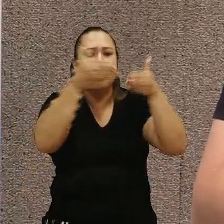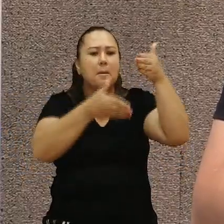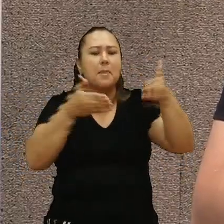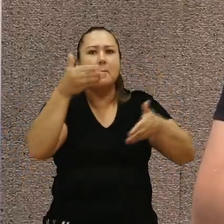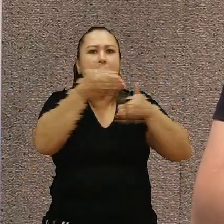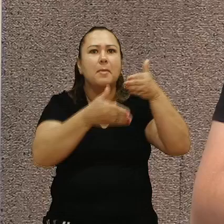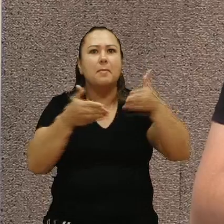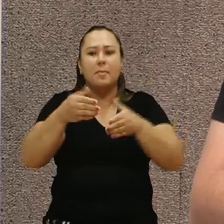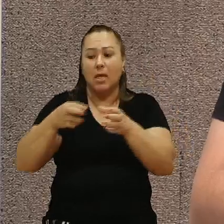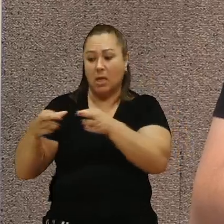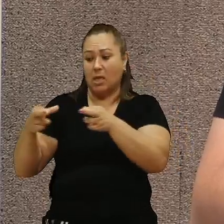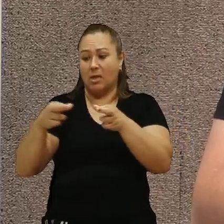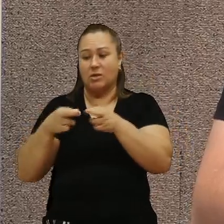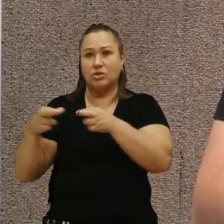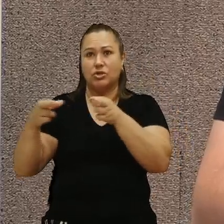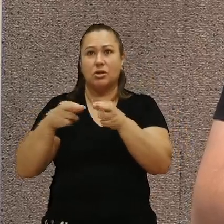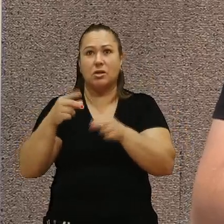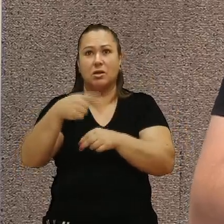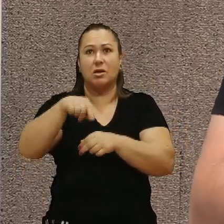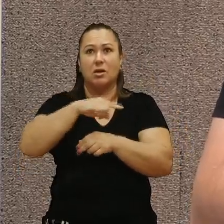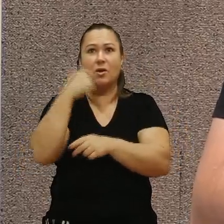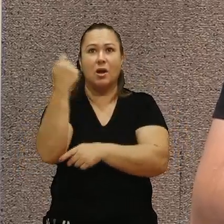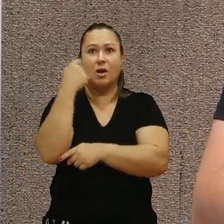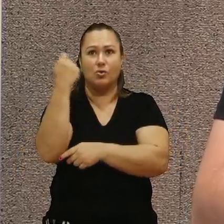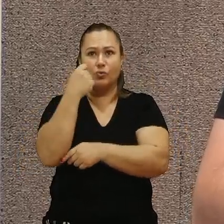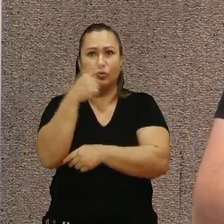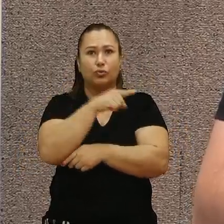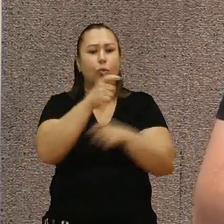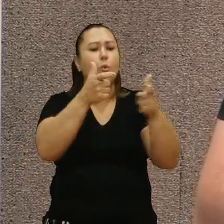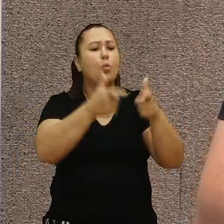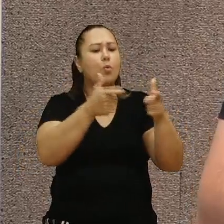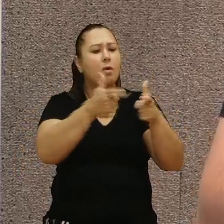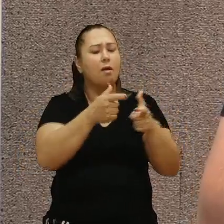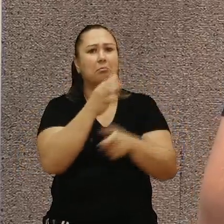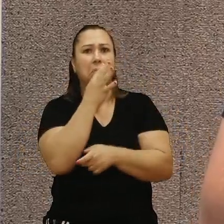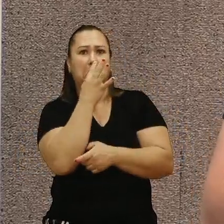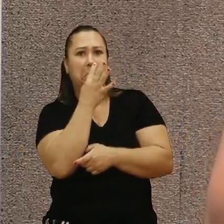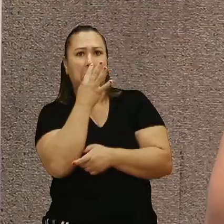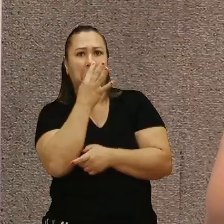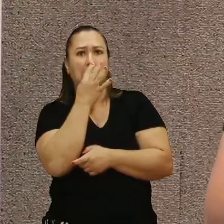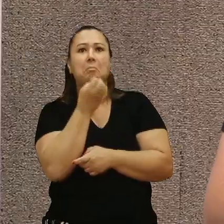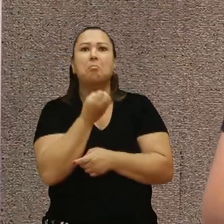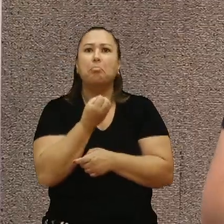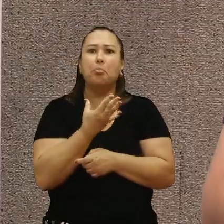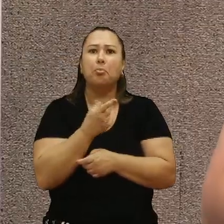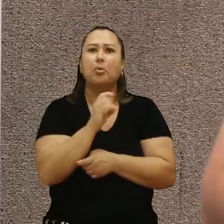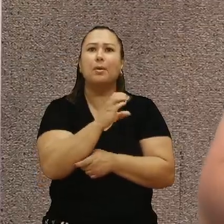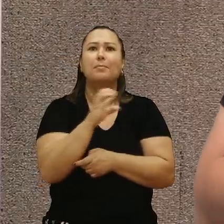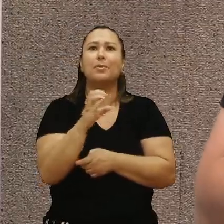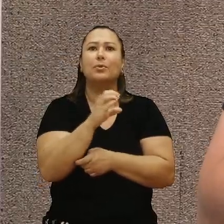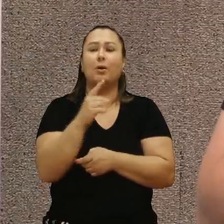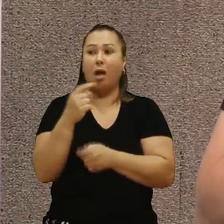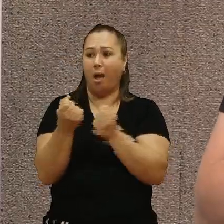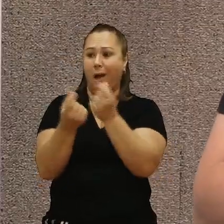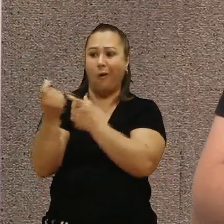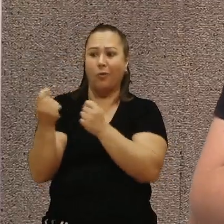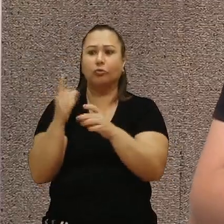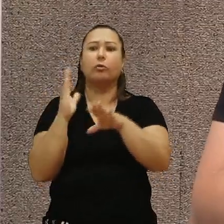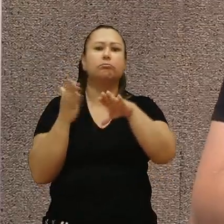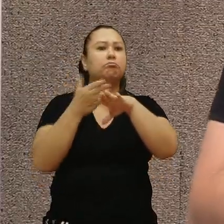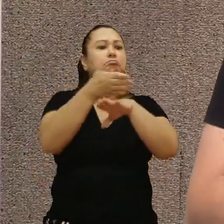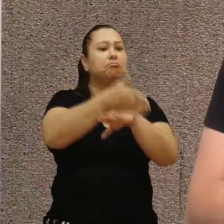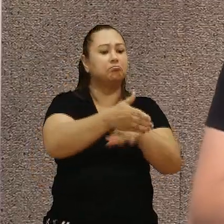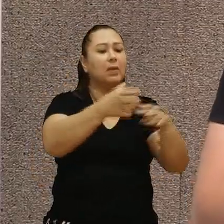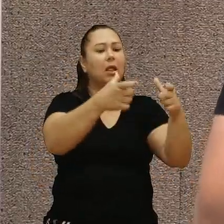nossa região, do nosso litoral gaúcho, um lugar que é motivo de prestígio para muitos de nós, e alguns colegas talvez inclusive também estiveram naquela